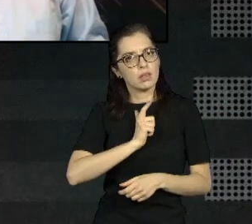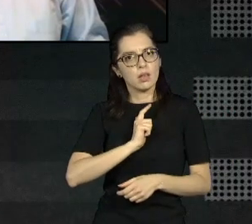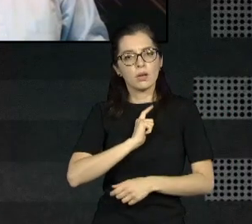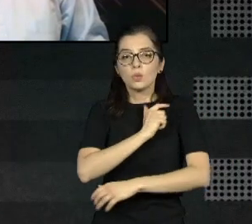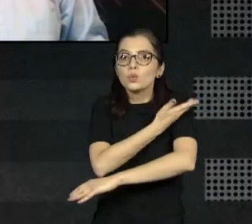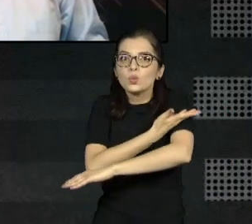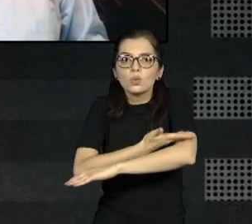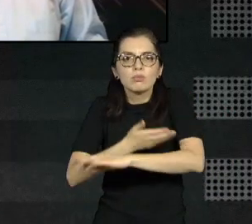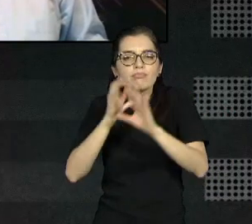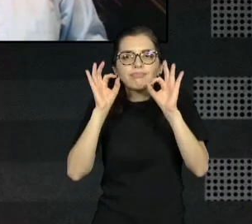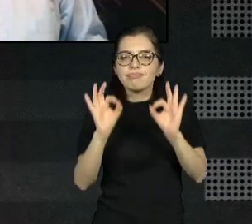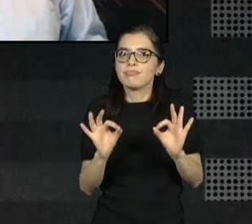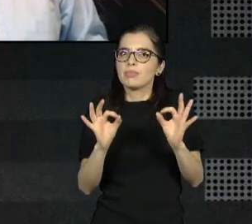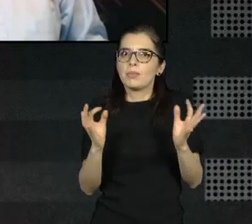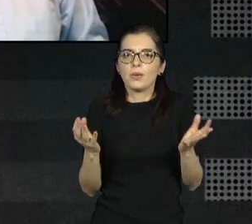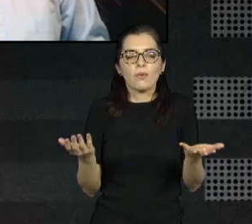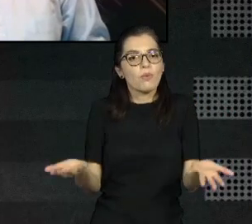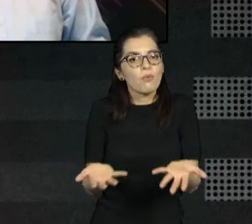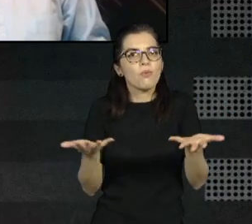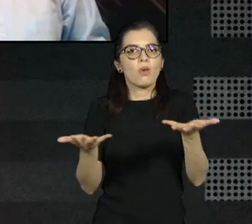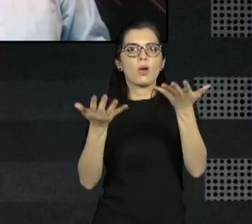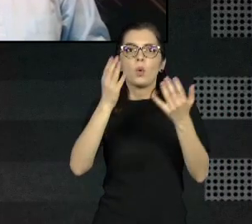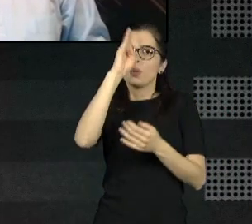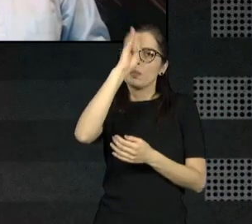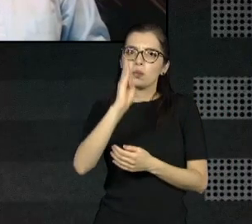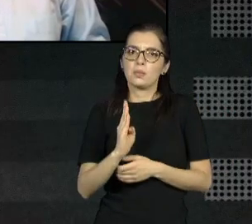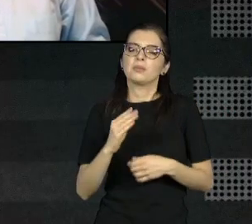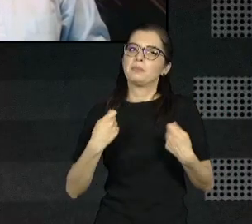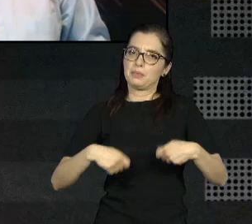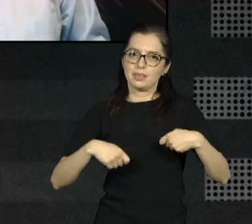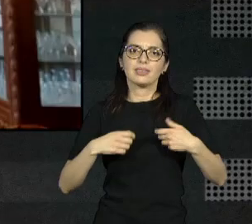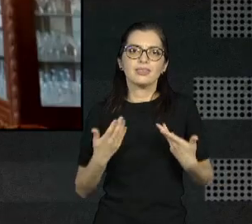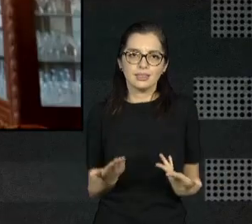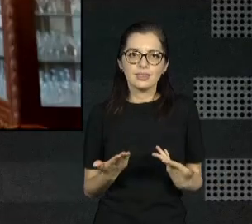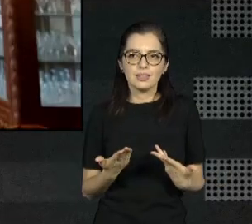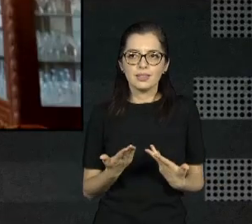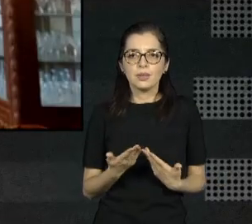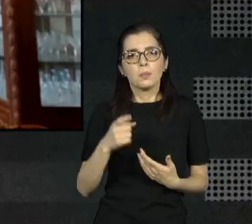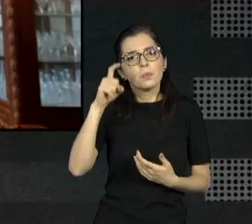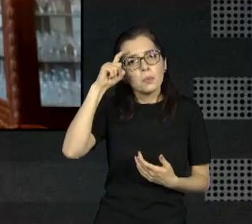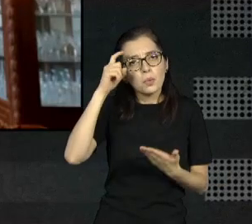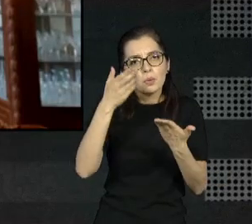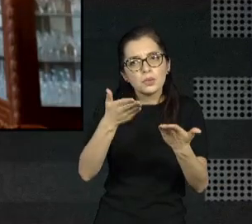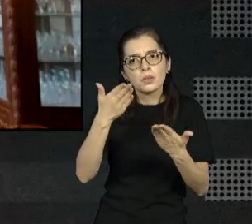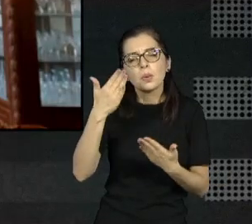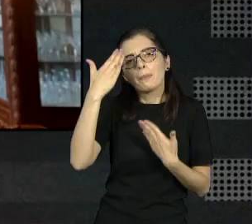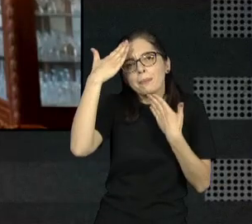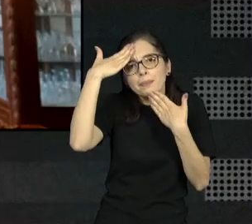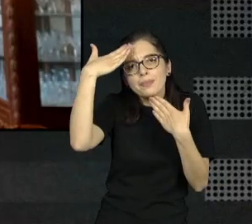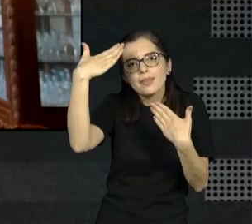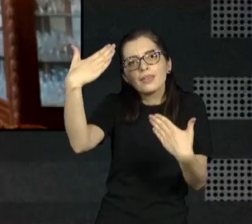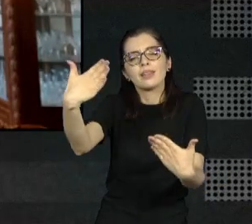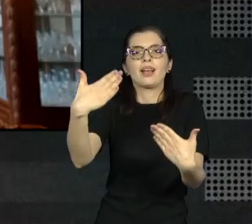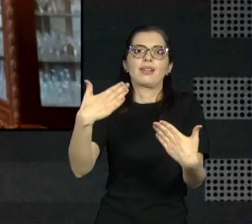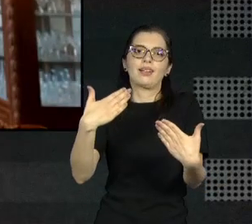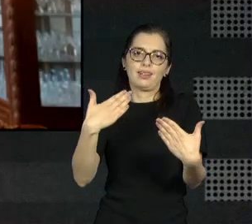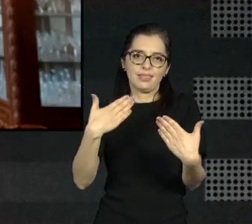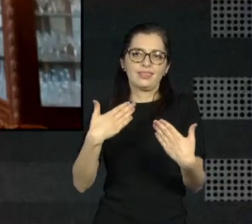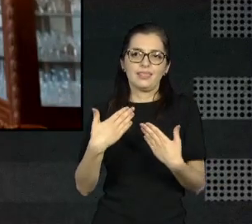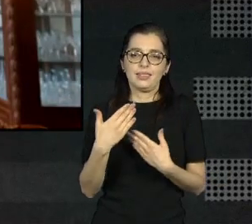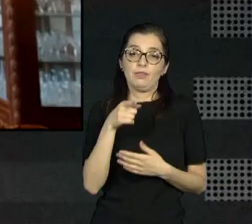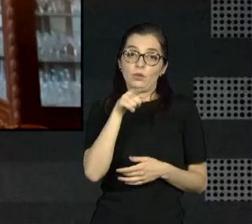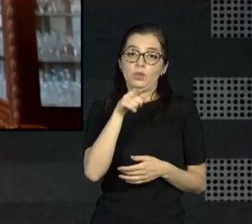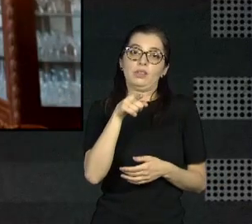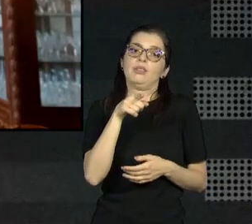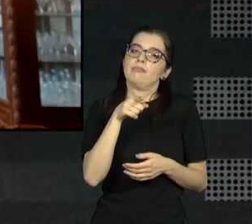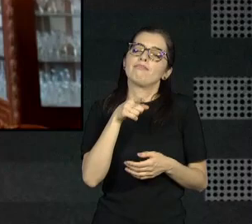dos quais o Brasil está tão necessitado. Maurício, muito obrigado. Você é nosso e você